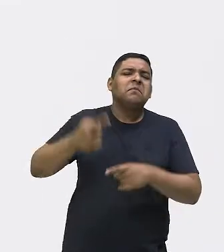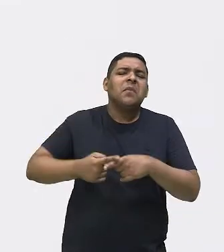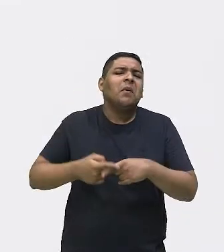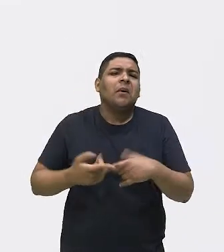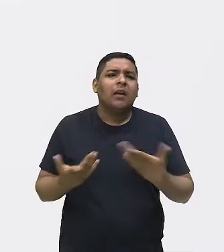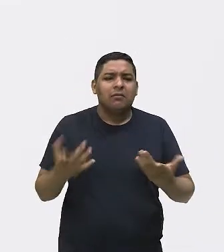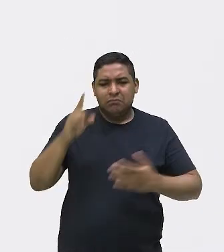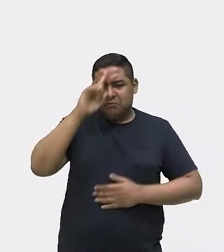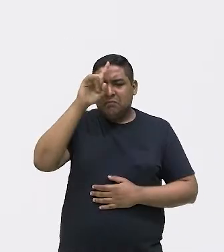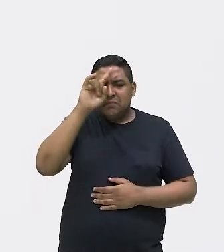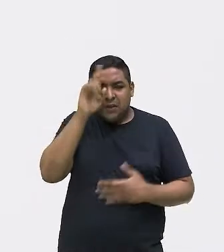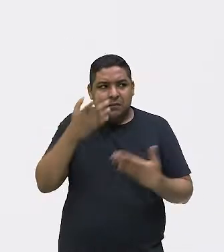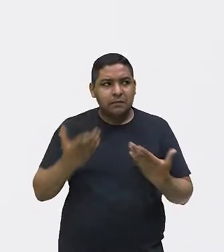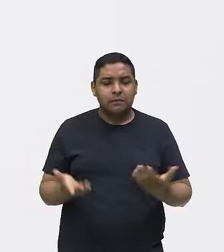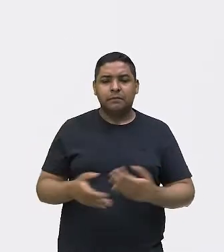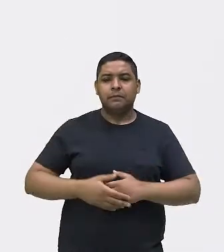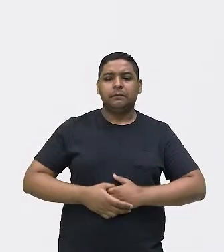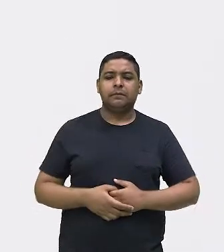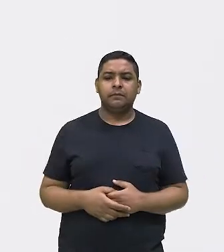Nessa ideia aí.